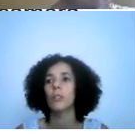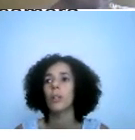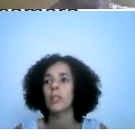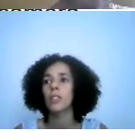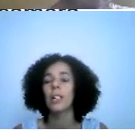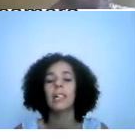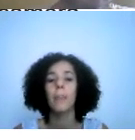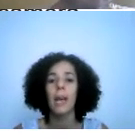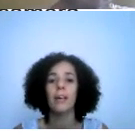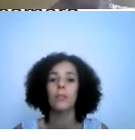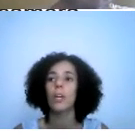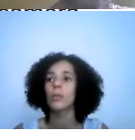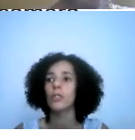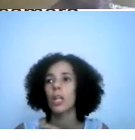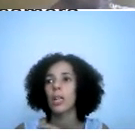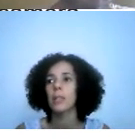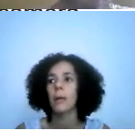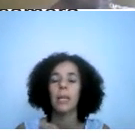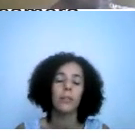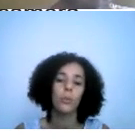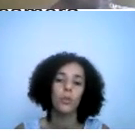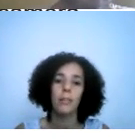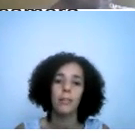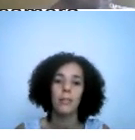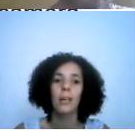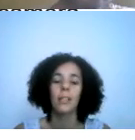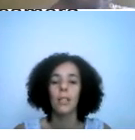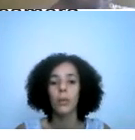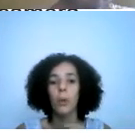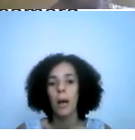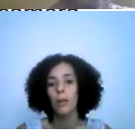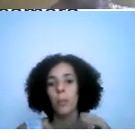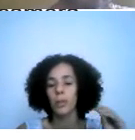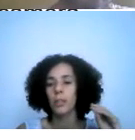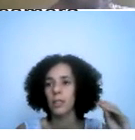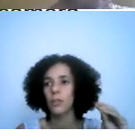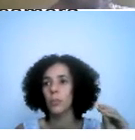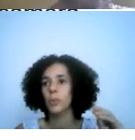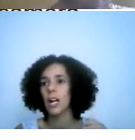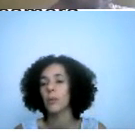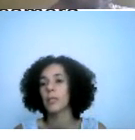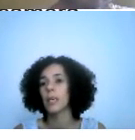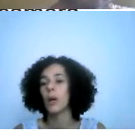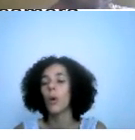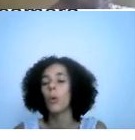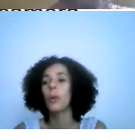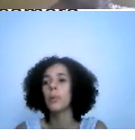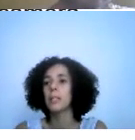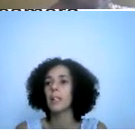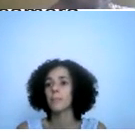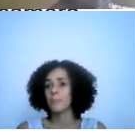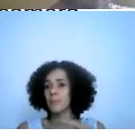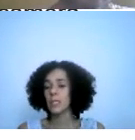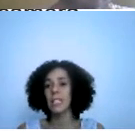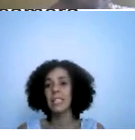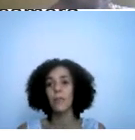espécies exóticas que ameaçam os ecossistemas habitados por espécies. Então, isso é um marco importante a nível mundial, né? O